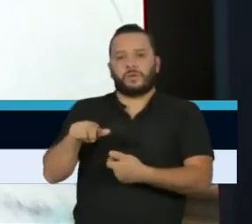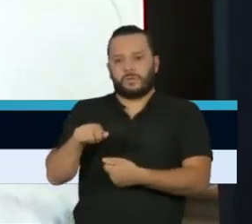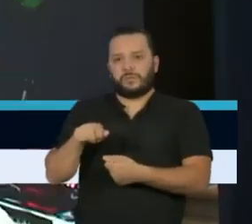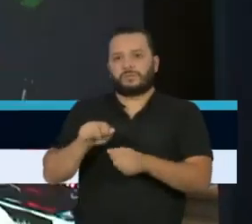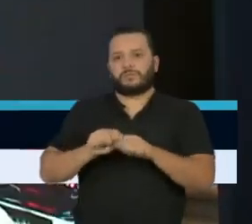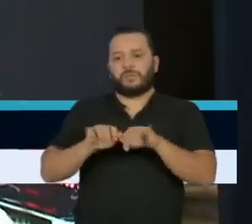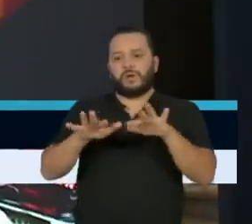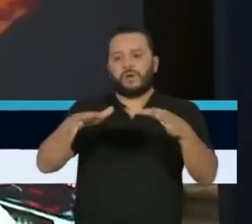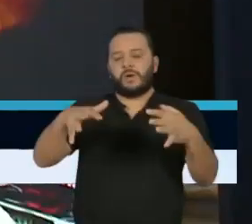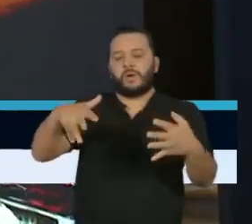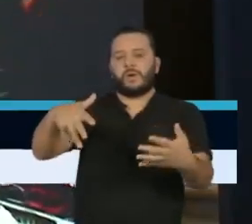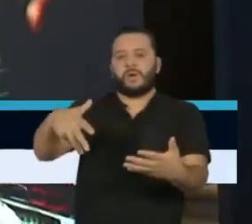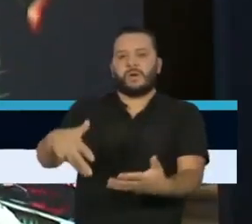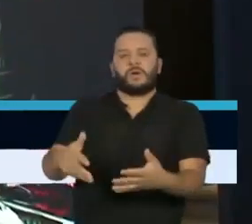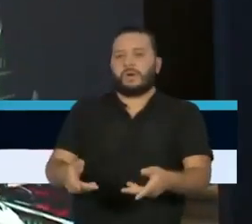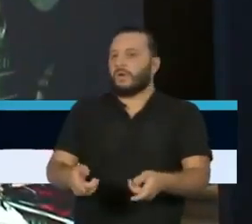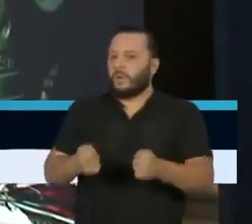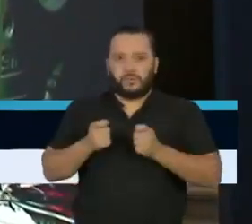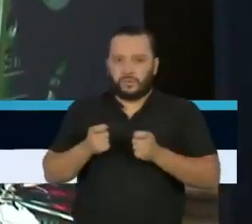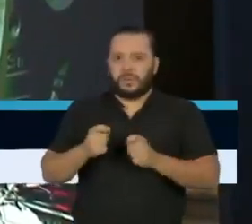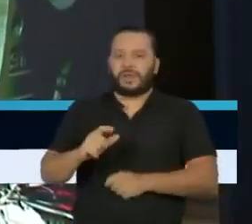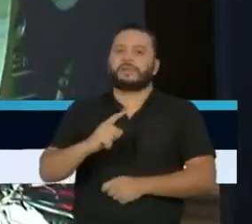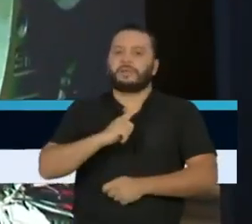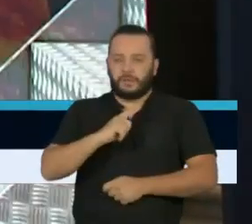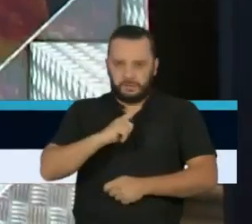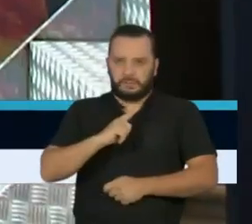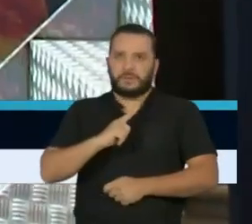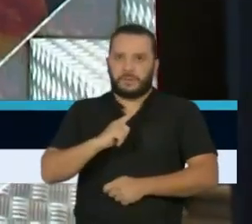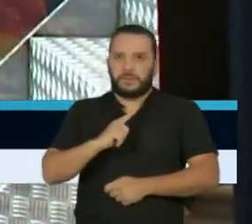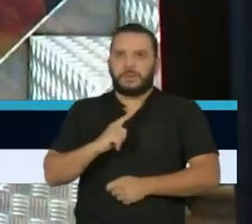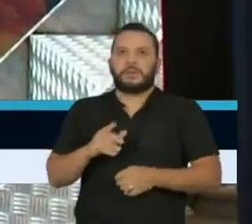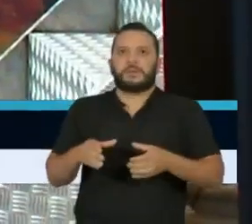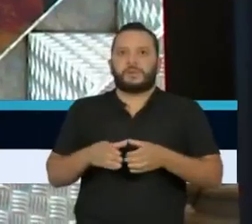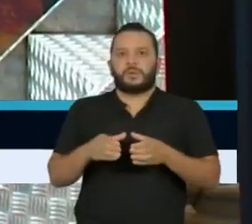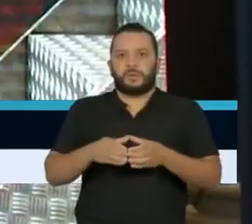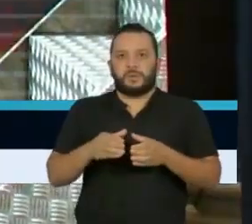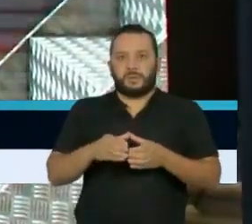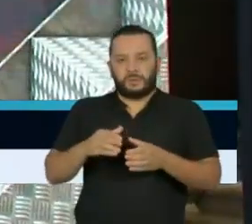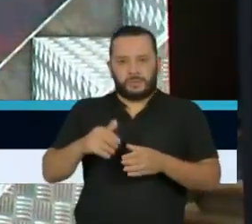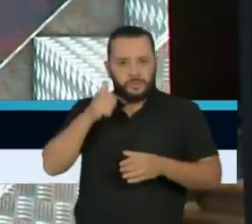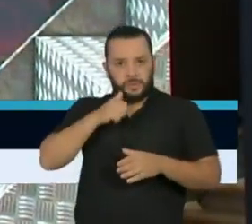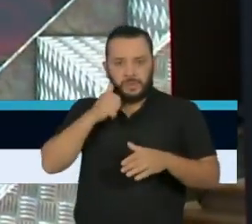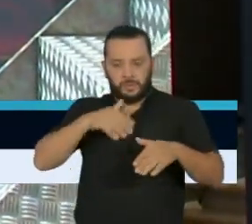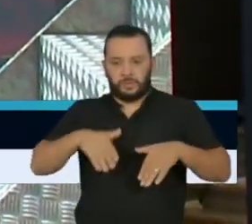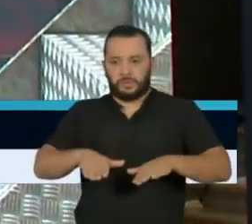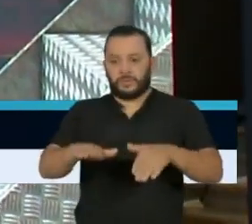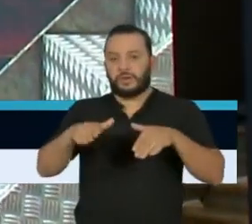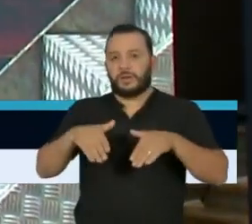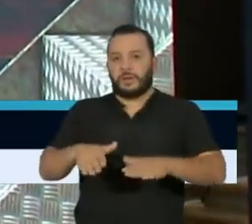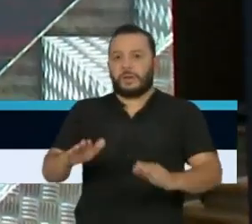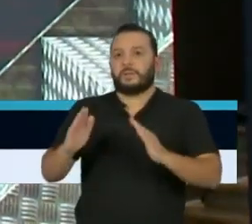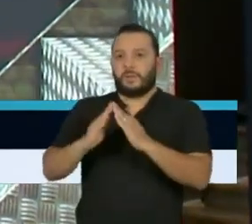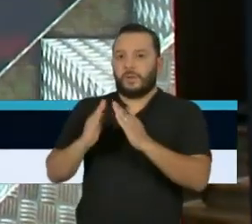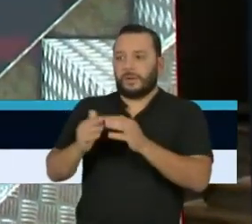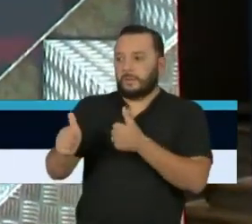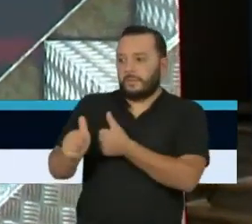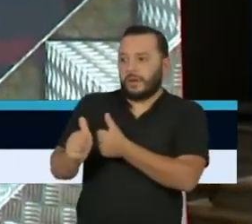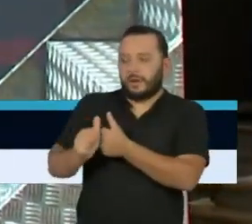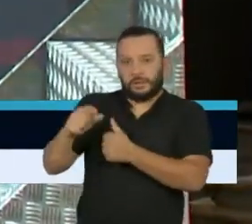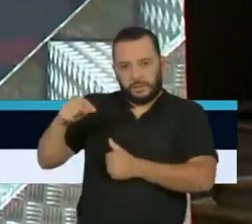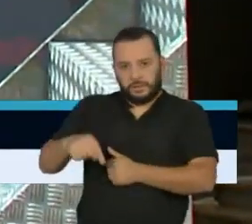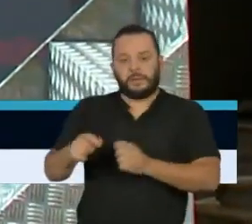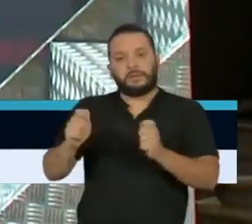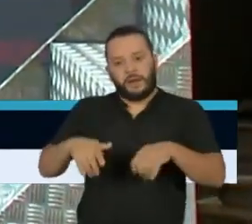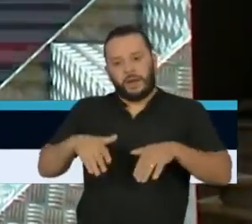do coronavírus. Estamos com um grupo de costureiras que são da comunidade, atuando para que